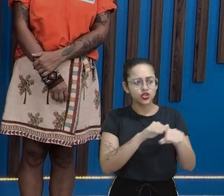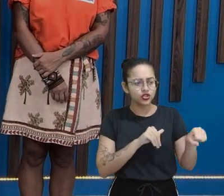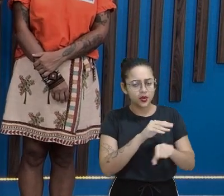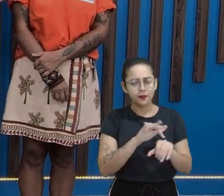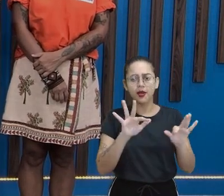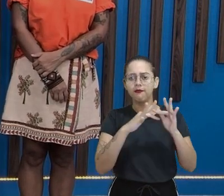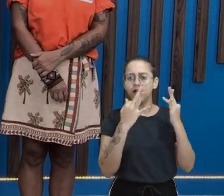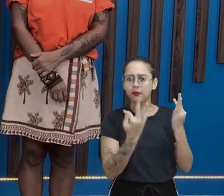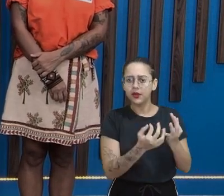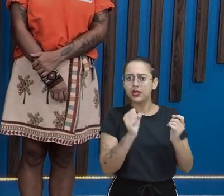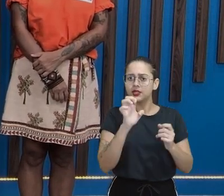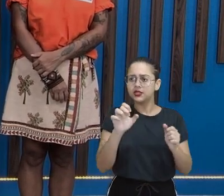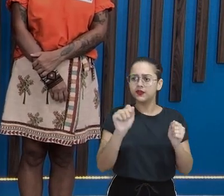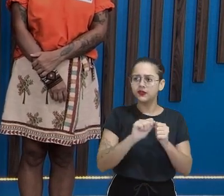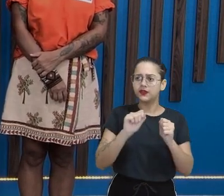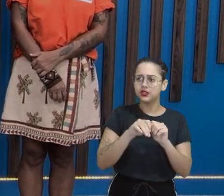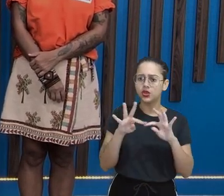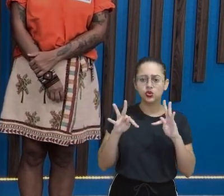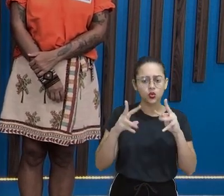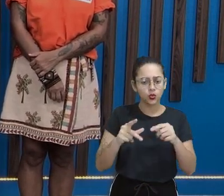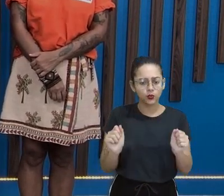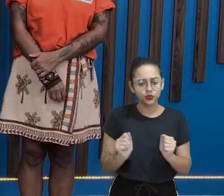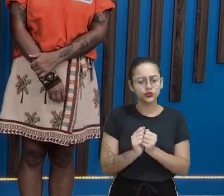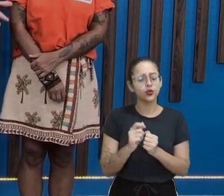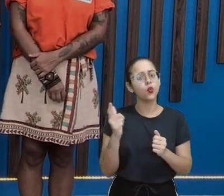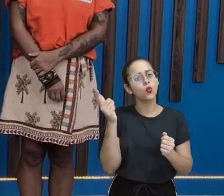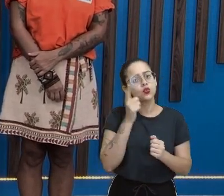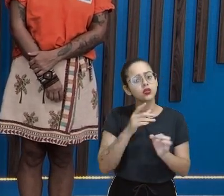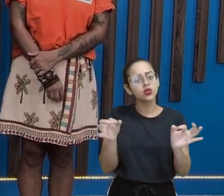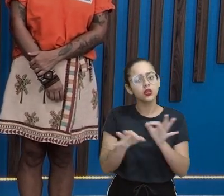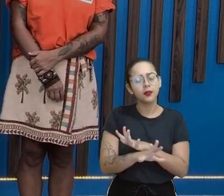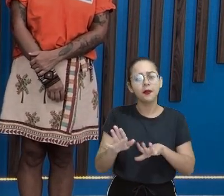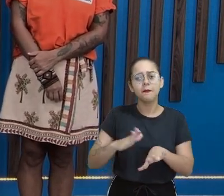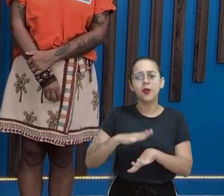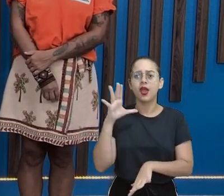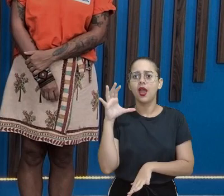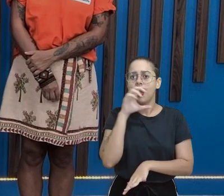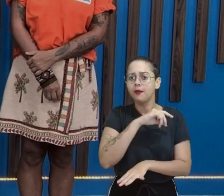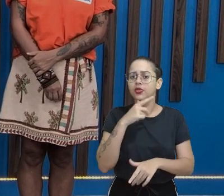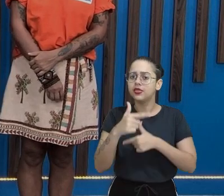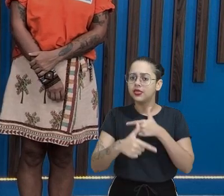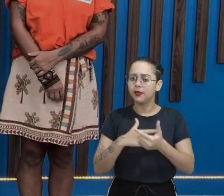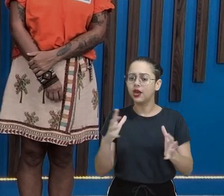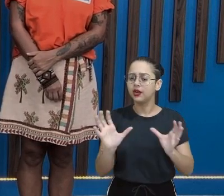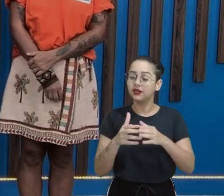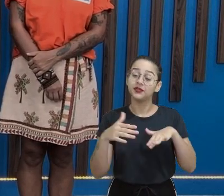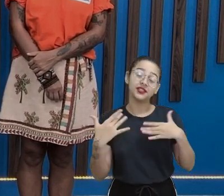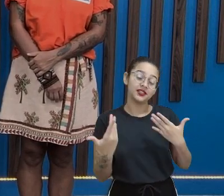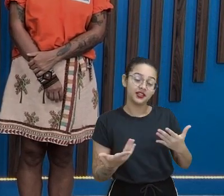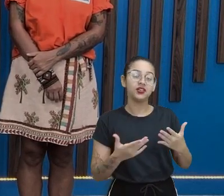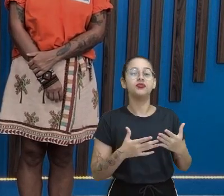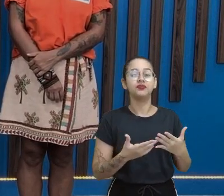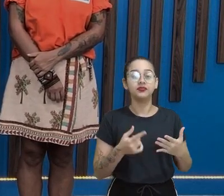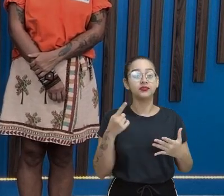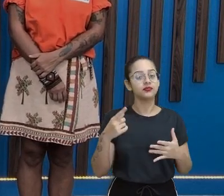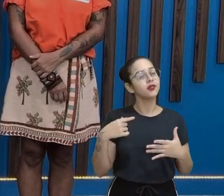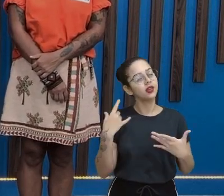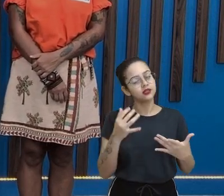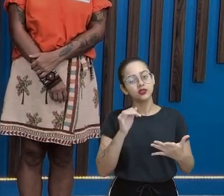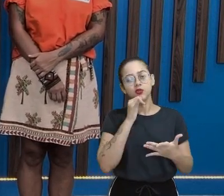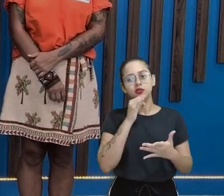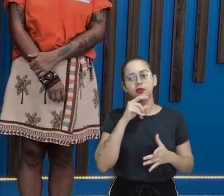se fizer rápido, ou se fizer todo mundo, a gente consegue terminar mais rápido, trabalhando em equipe. Né? Então, é isso que a gente está